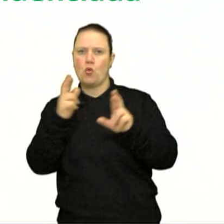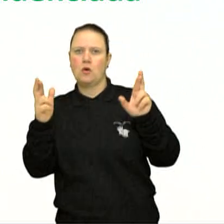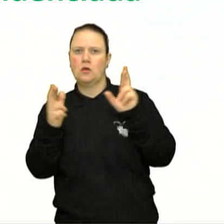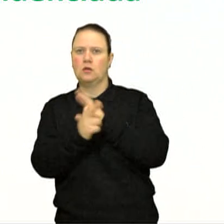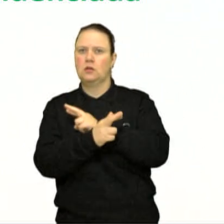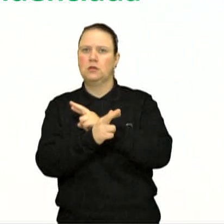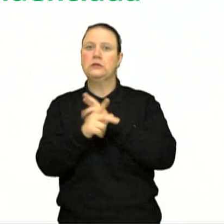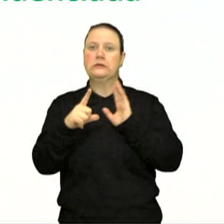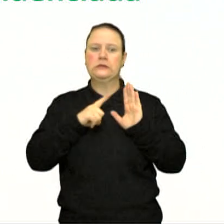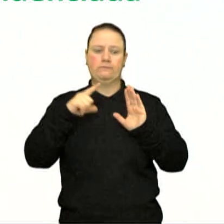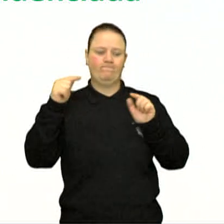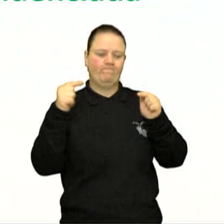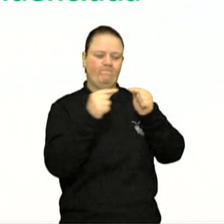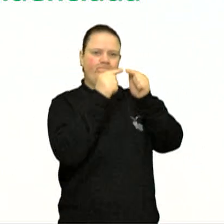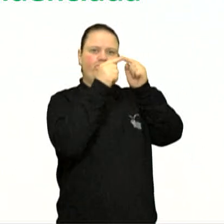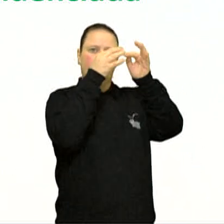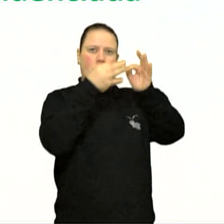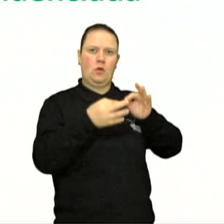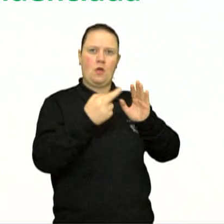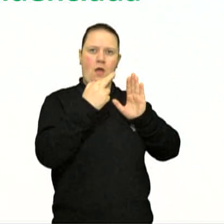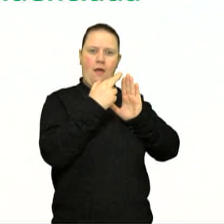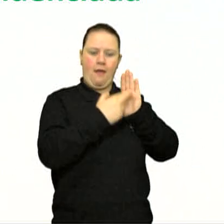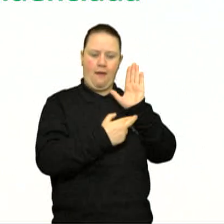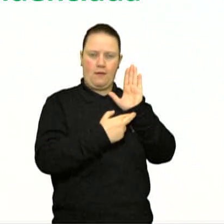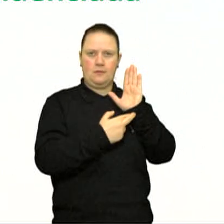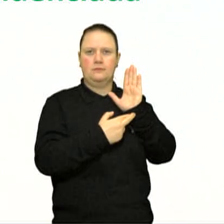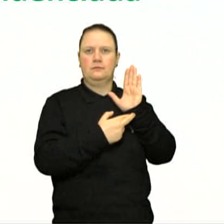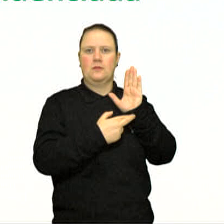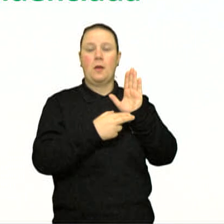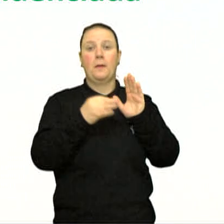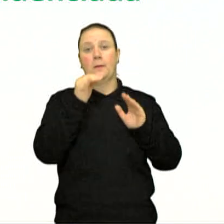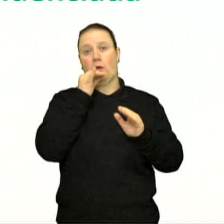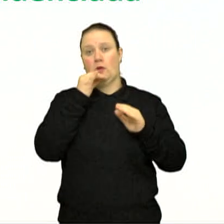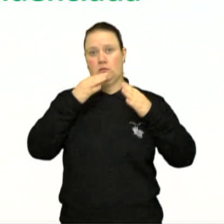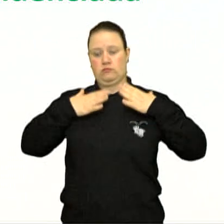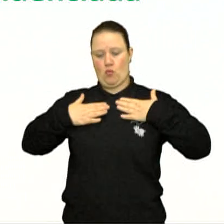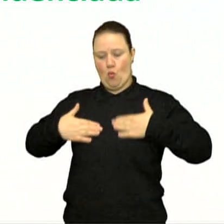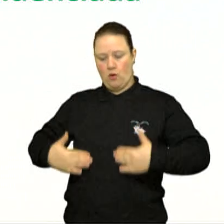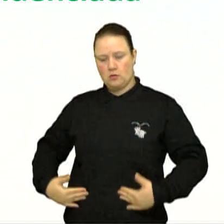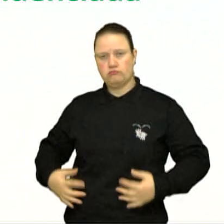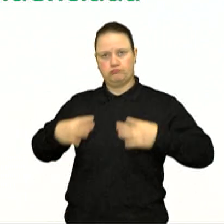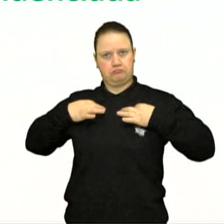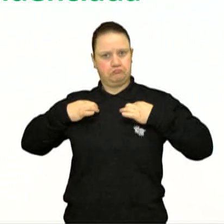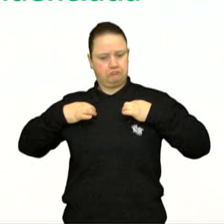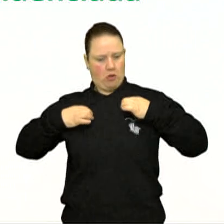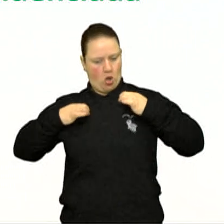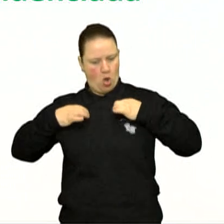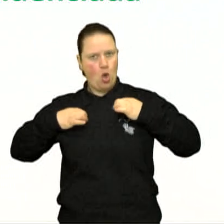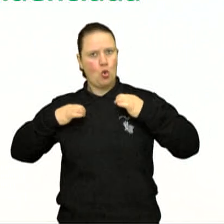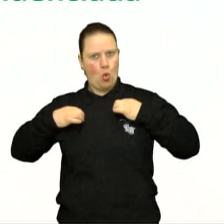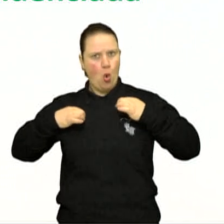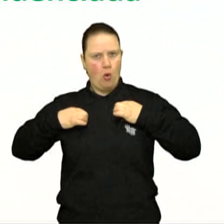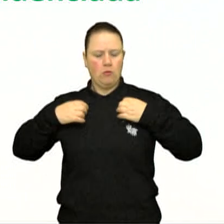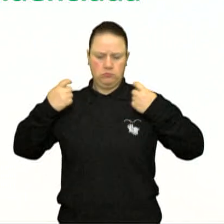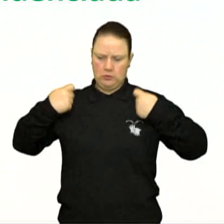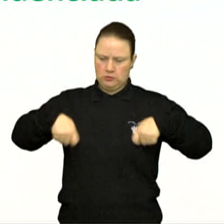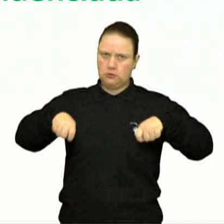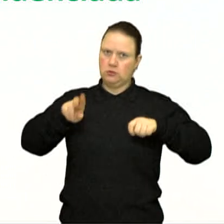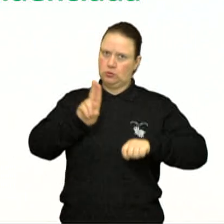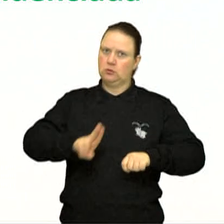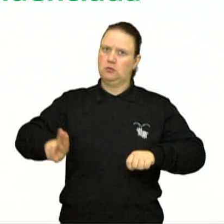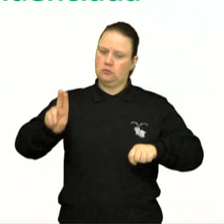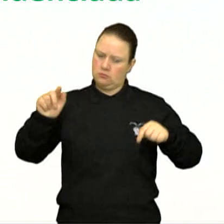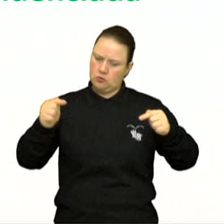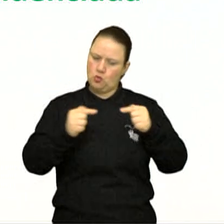religião, né? Por exemplo, as vestimentas. As vestimentas, né, a partir do momento que você é muçulmano, a religião ela regula suas